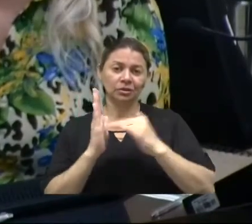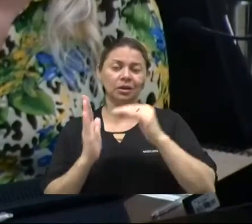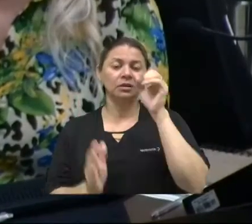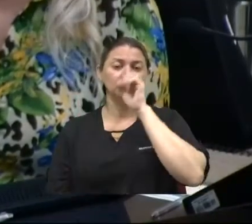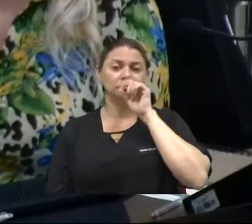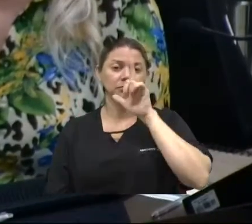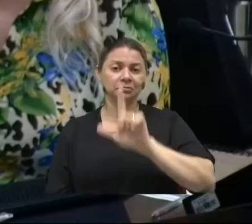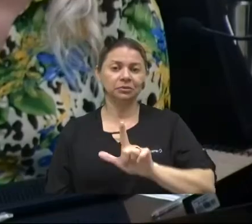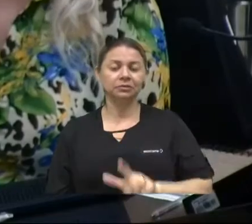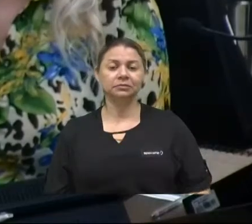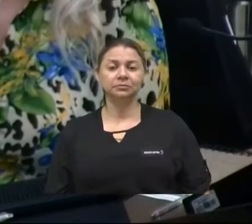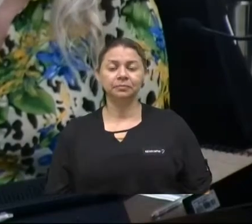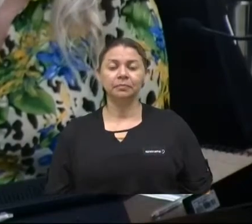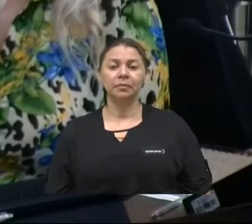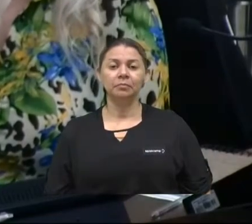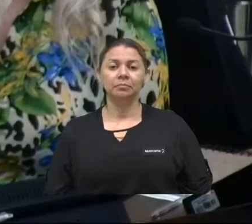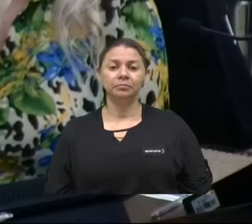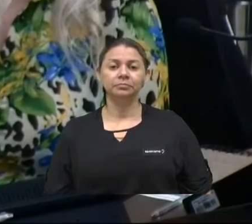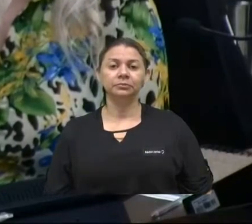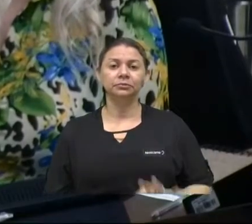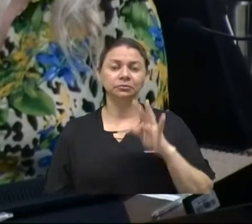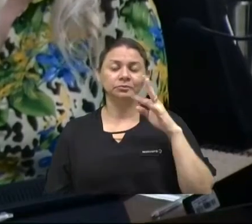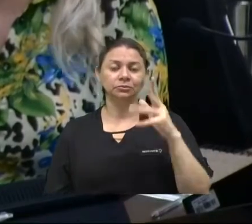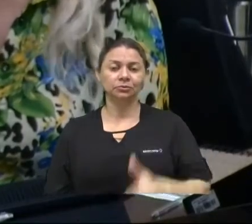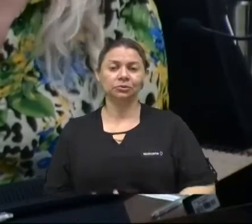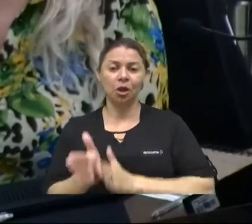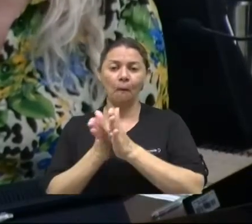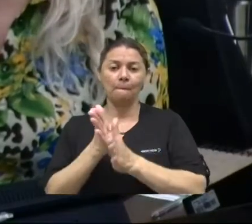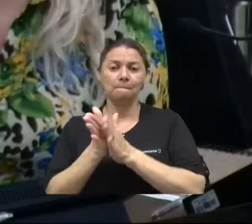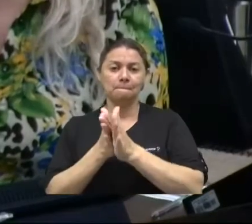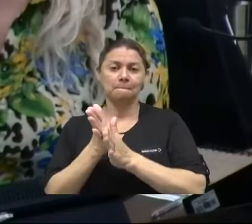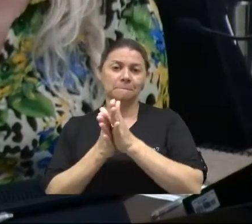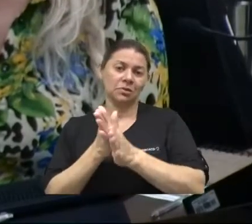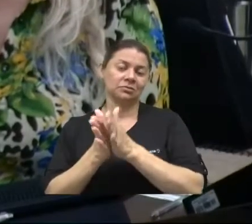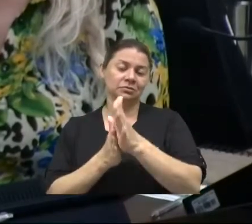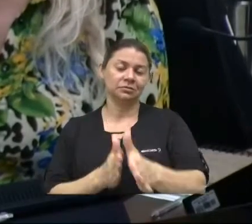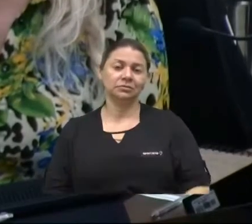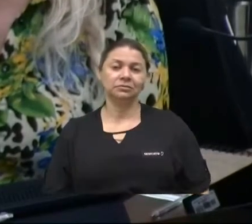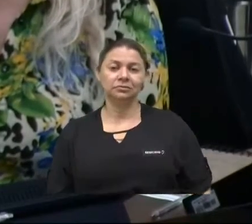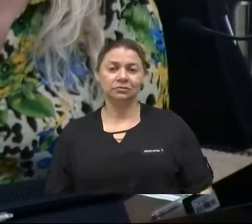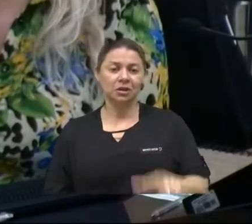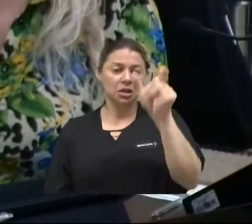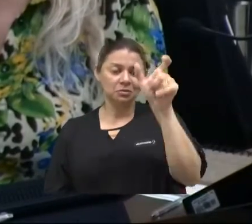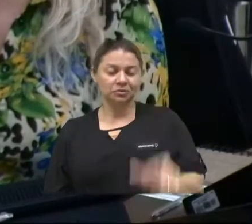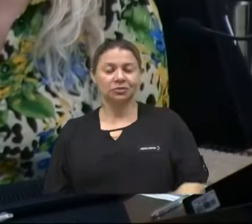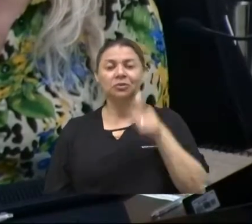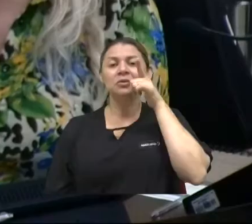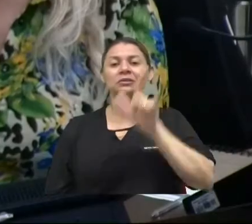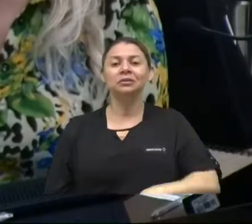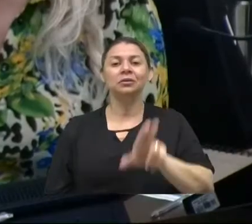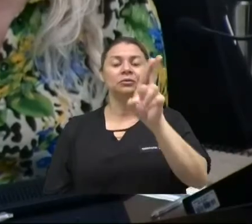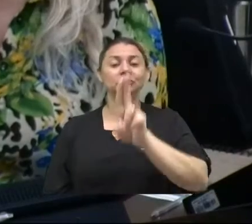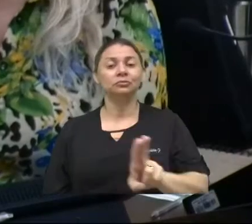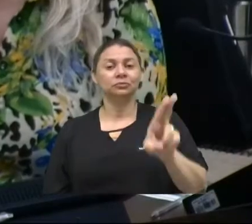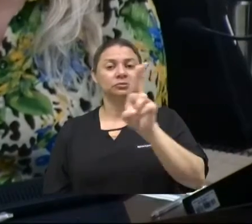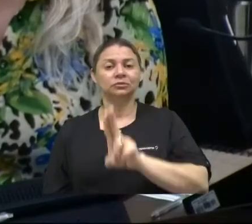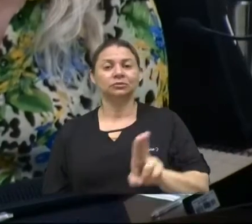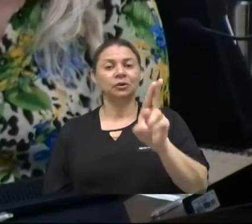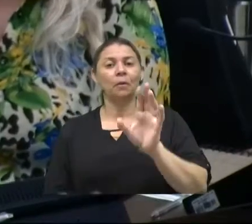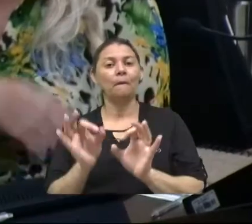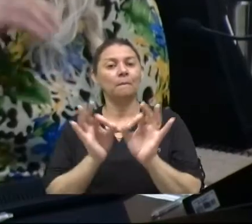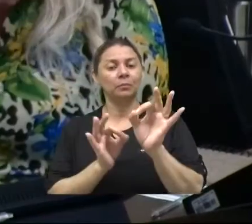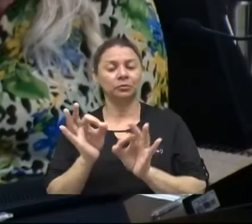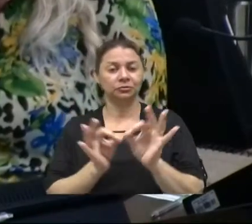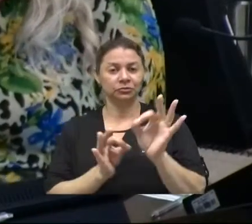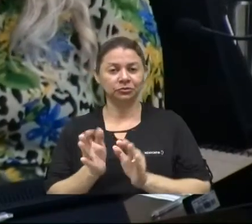concessão. Para a implantação do trem de passageiros, será necessária a elaboração de uma nova concorrência. O projeto do